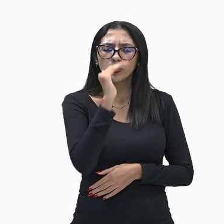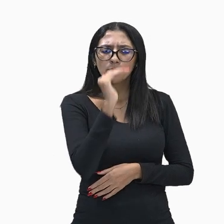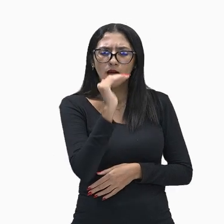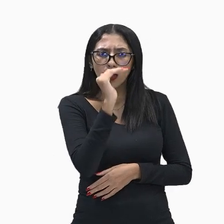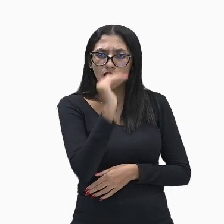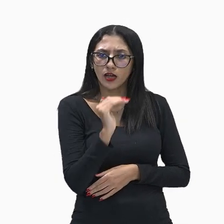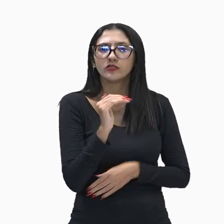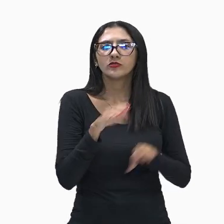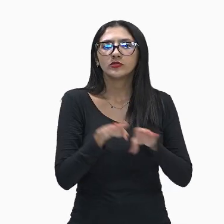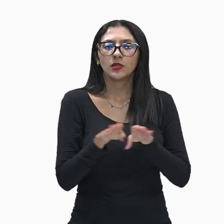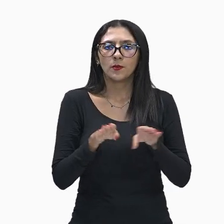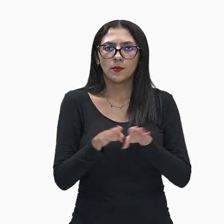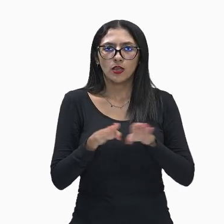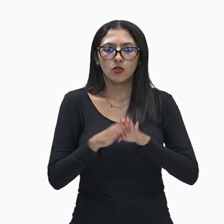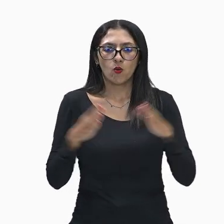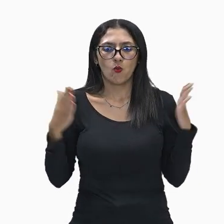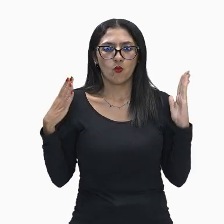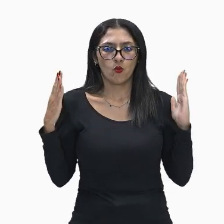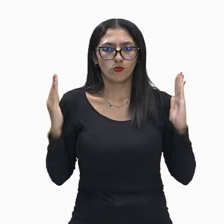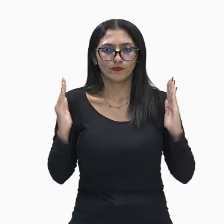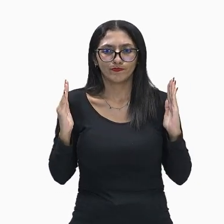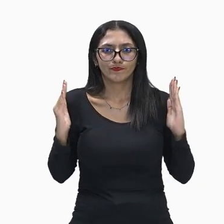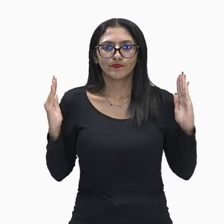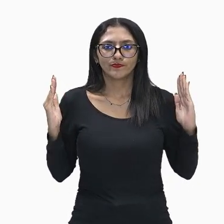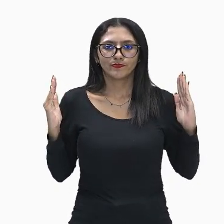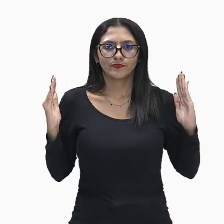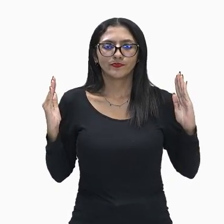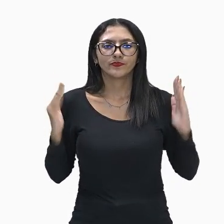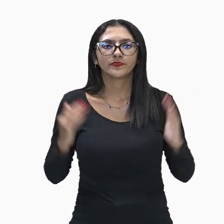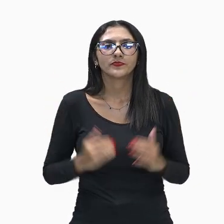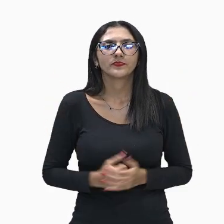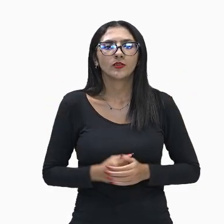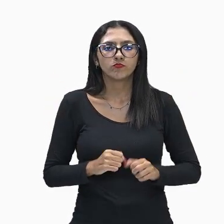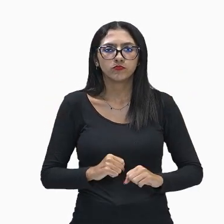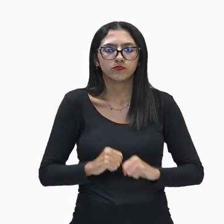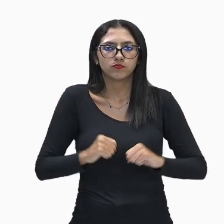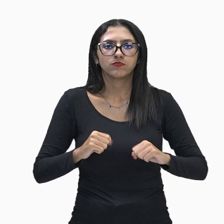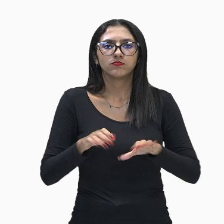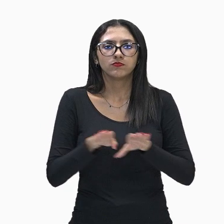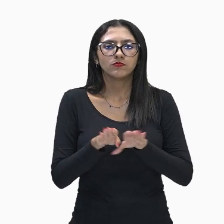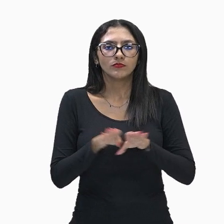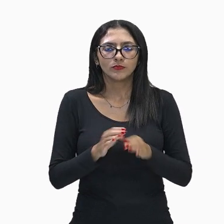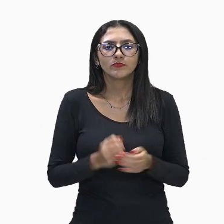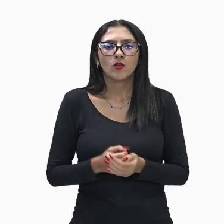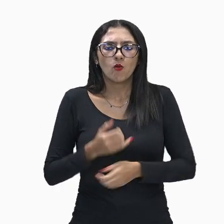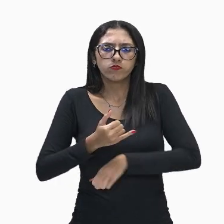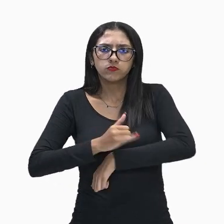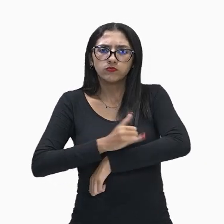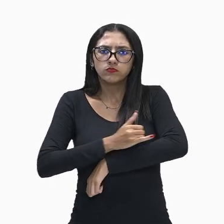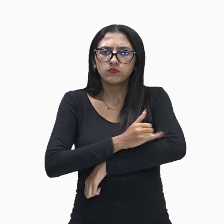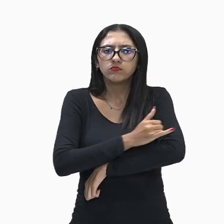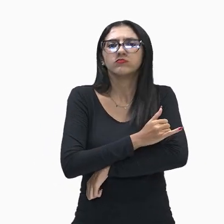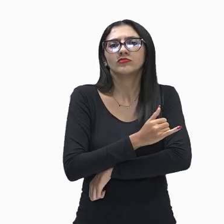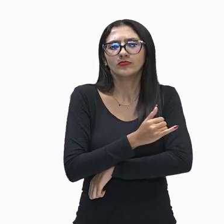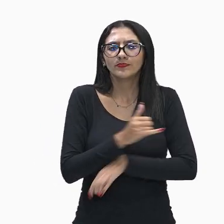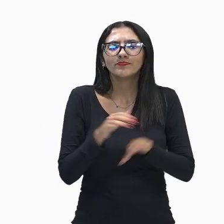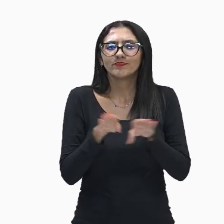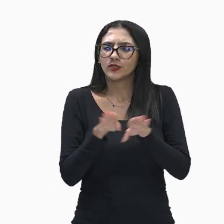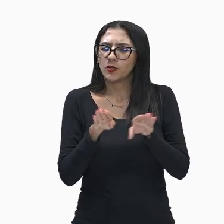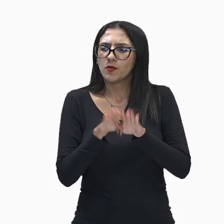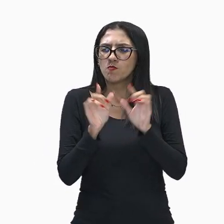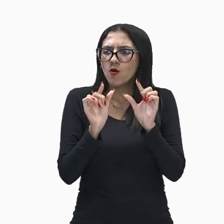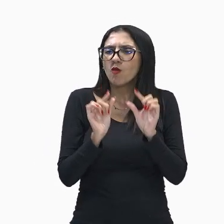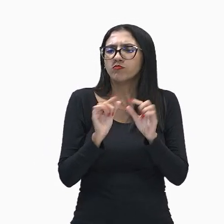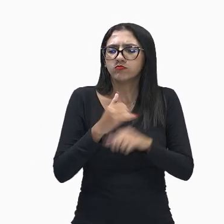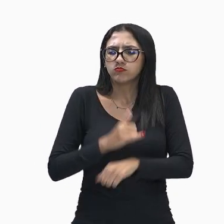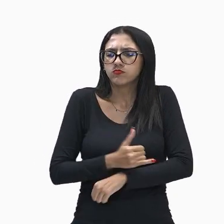largo como a imagem mostrou pra gente a gente vai já visualizar novamente tem o percentual de gordura mais elevado e